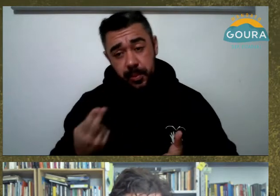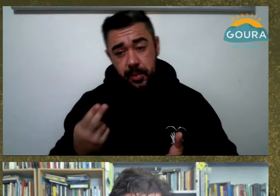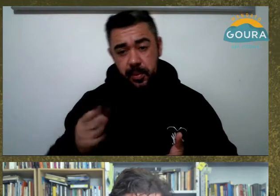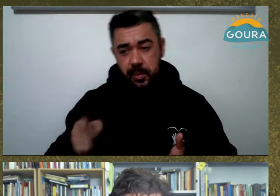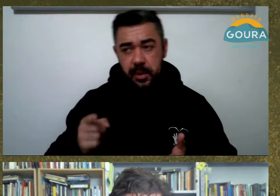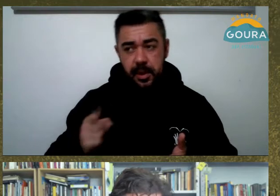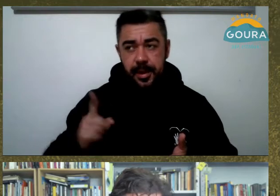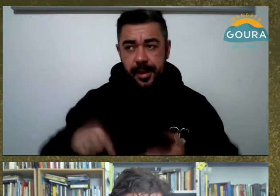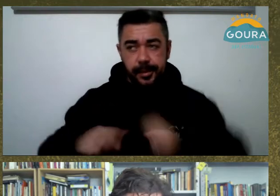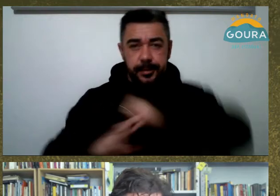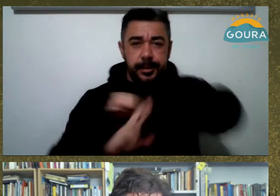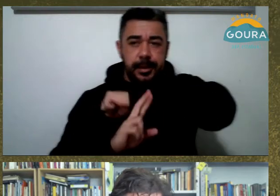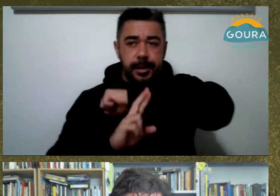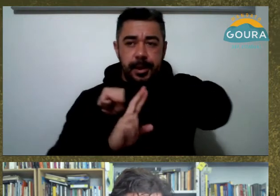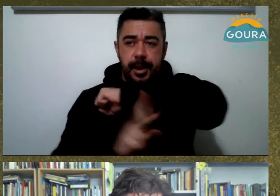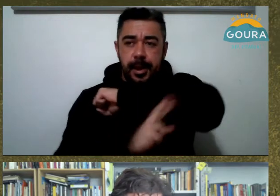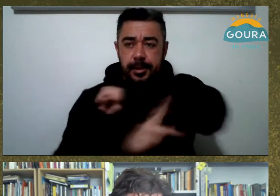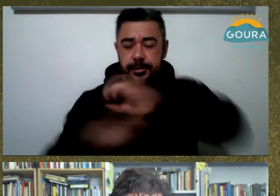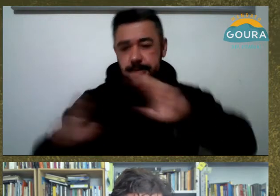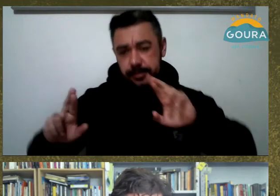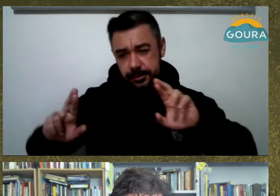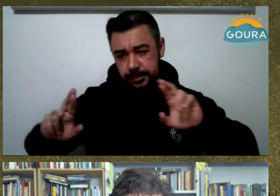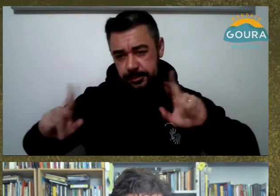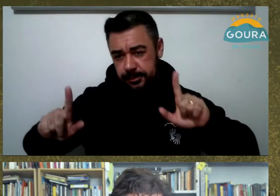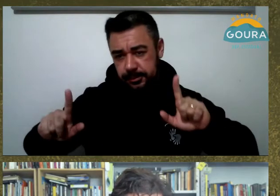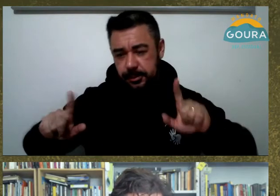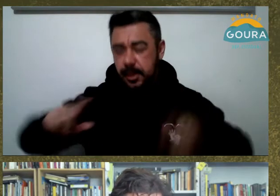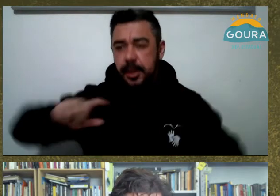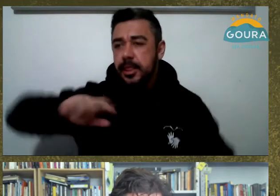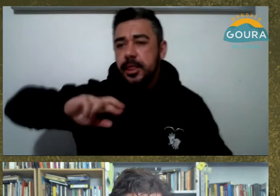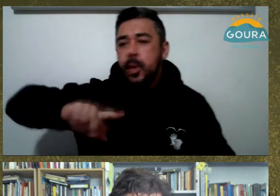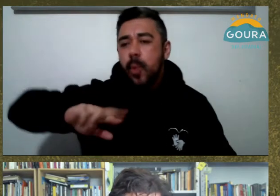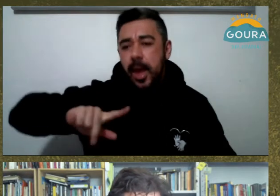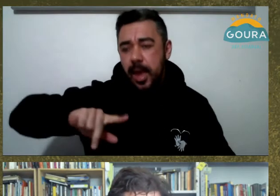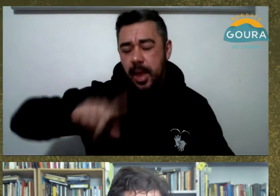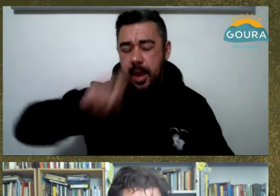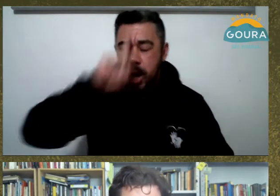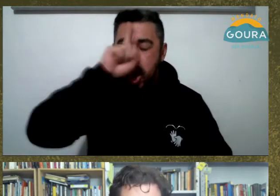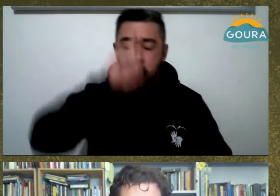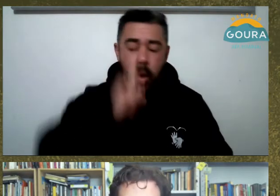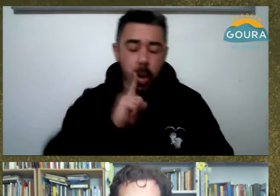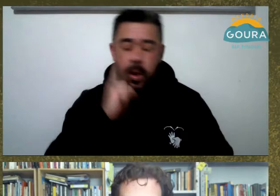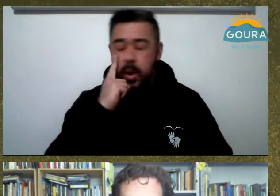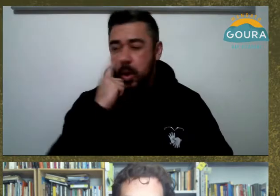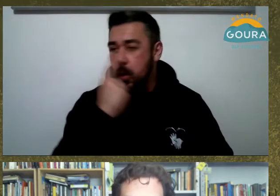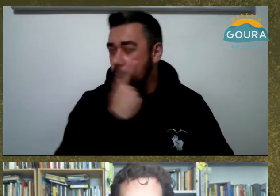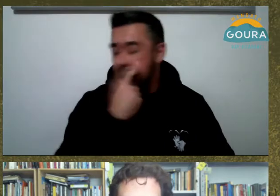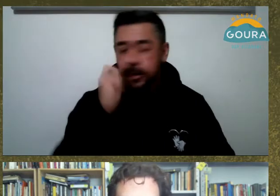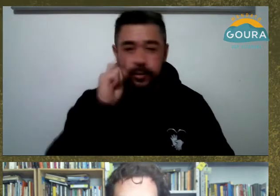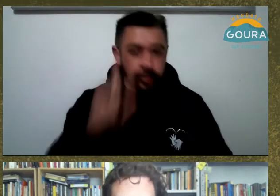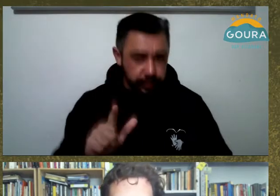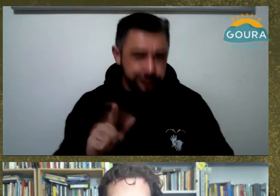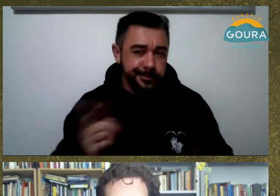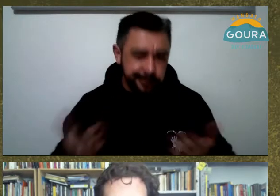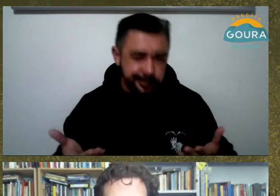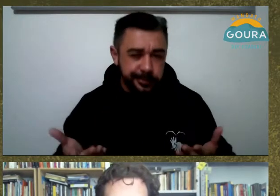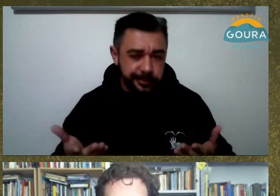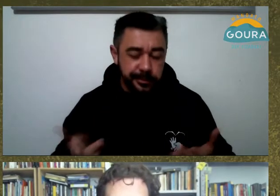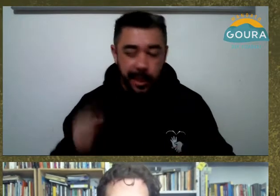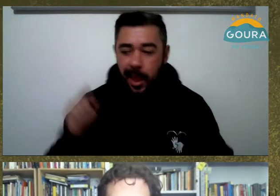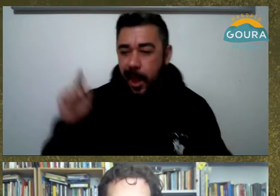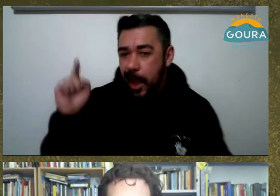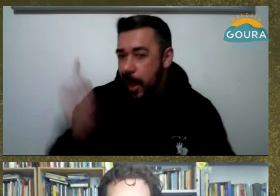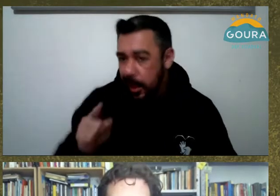não é loiro e de olhos azuis, com alguma probabilidade esta pessoa